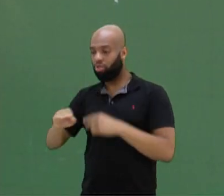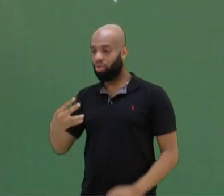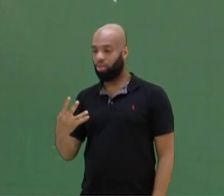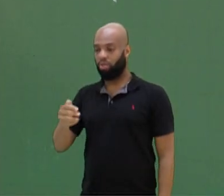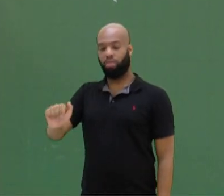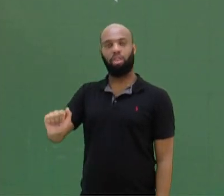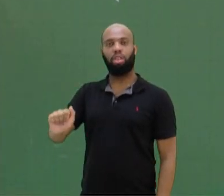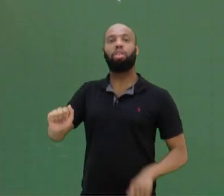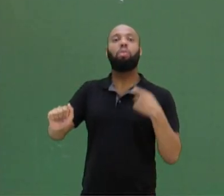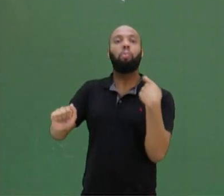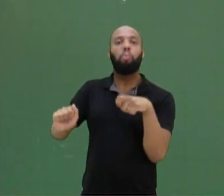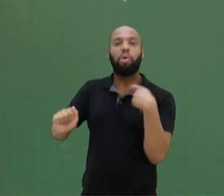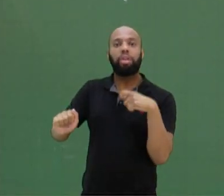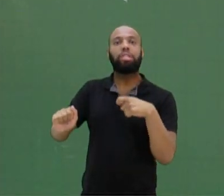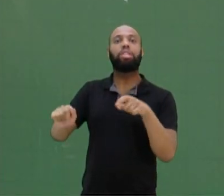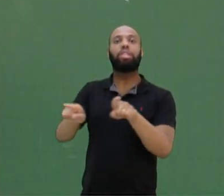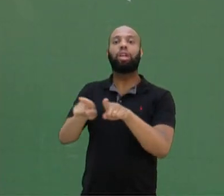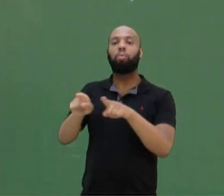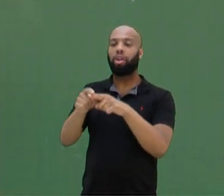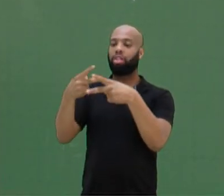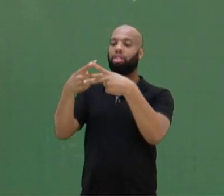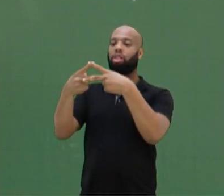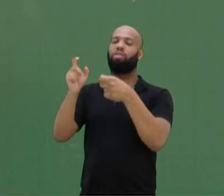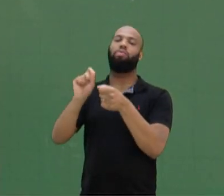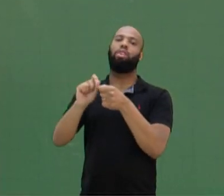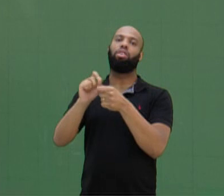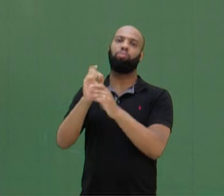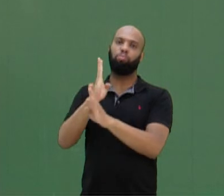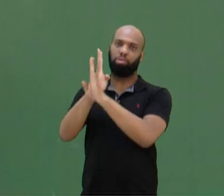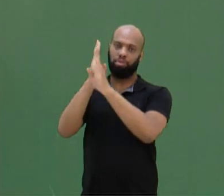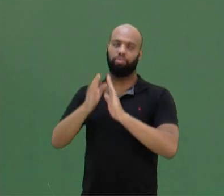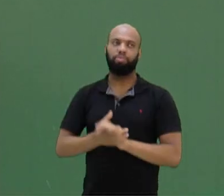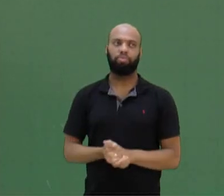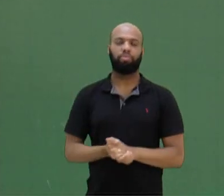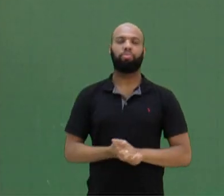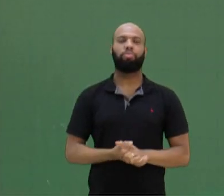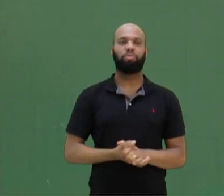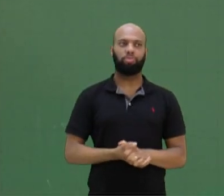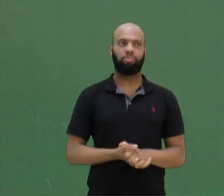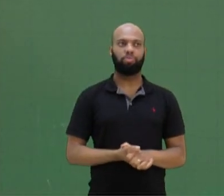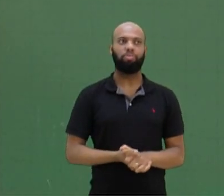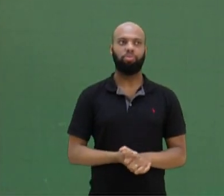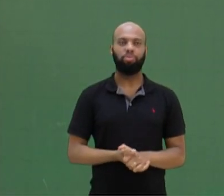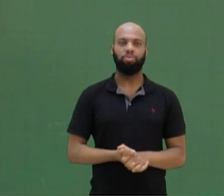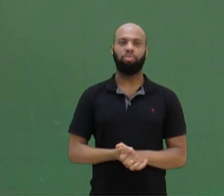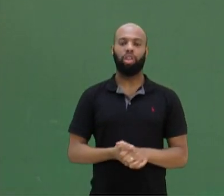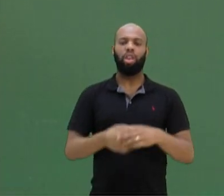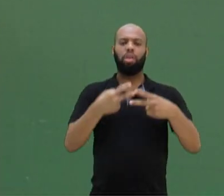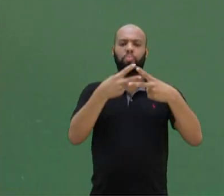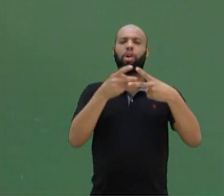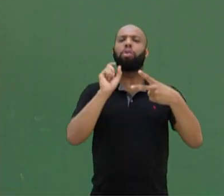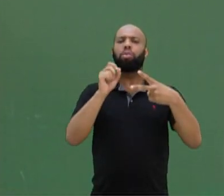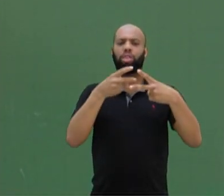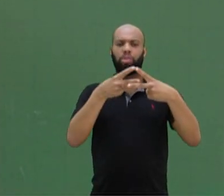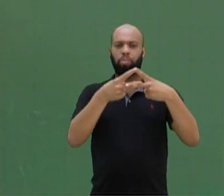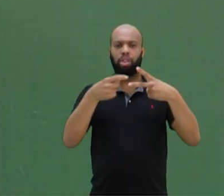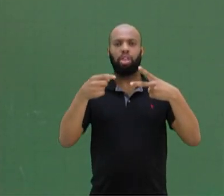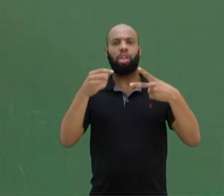O nosso vértice tem coordenada x do vértice e y do vértice. São duas expressões, x do